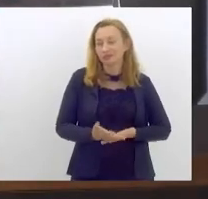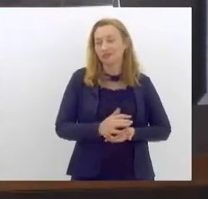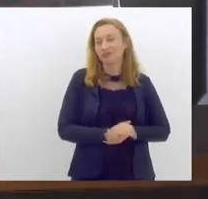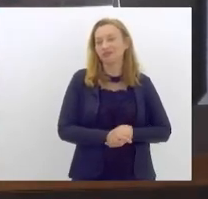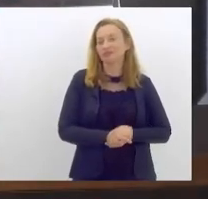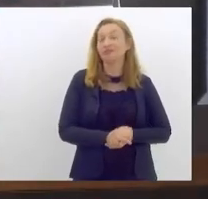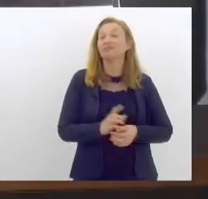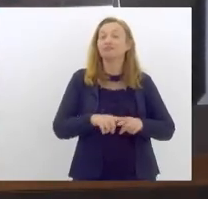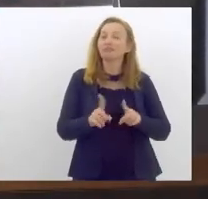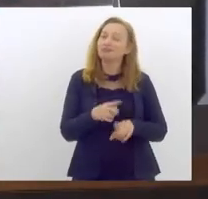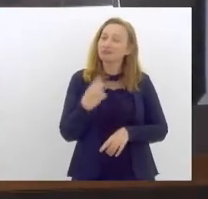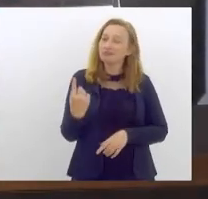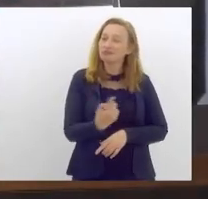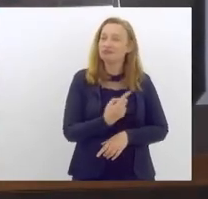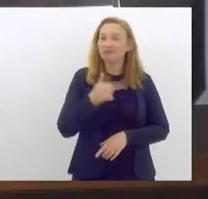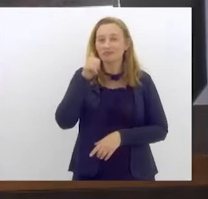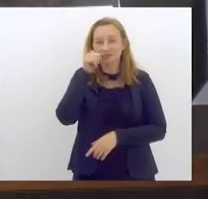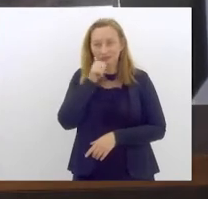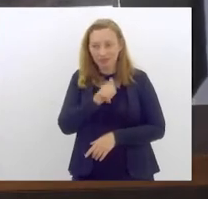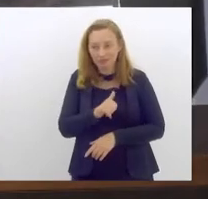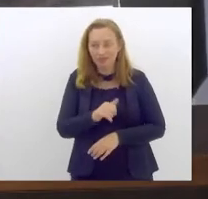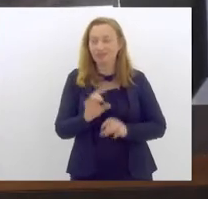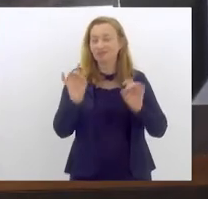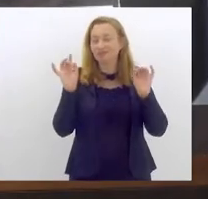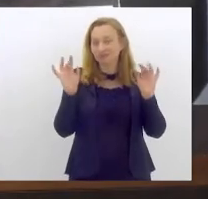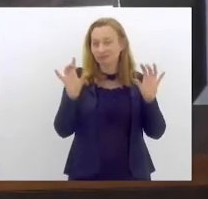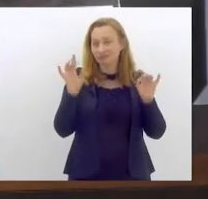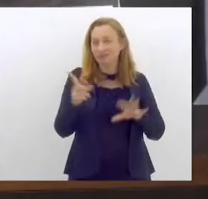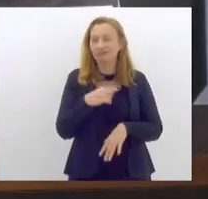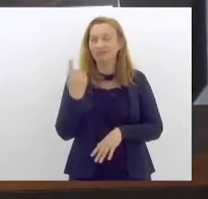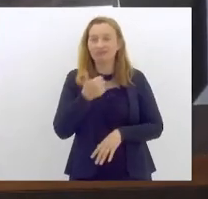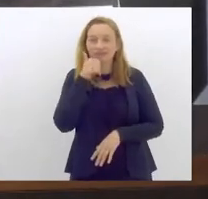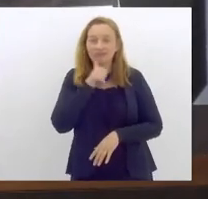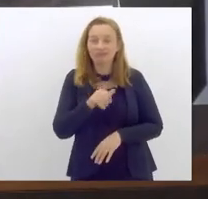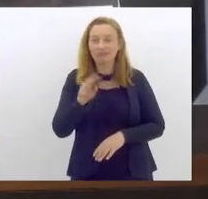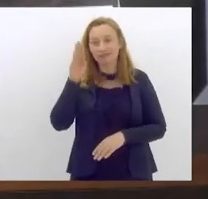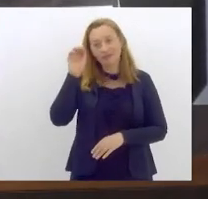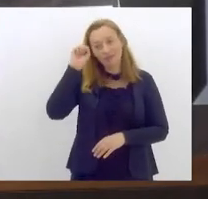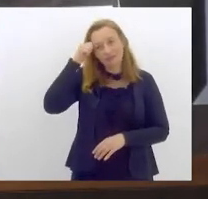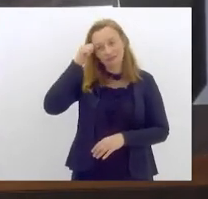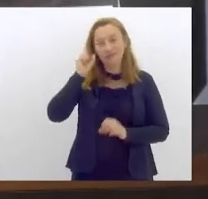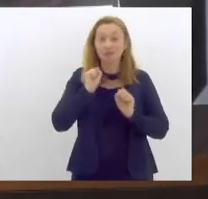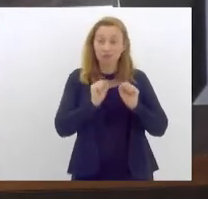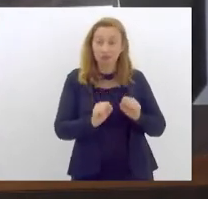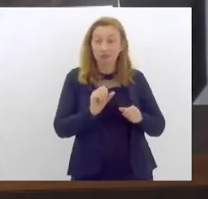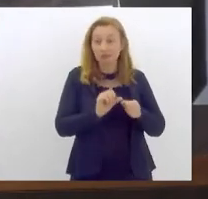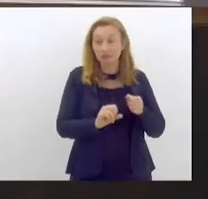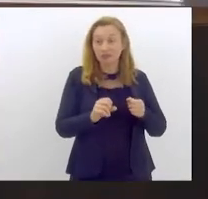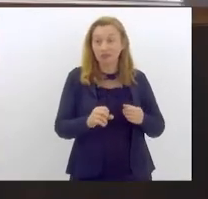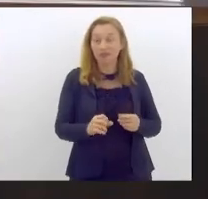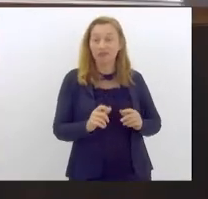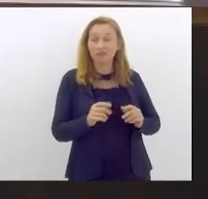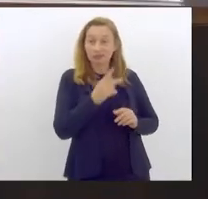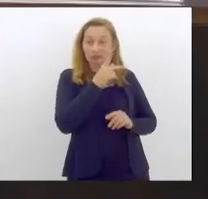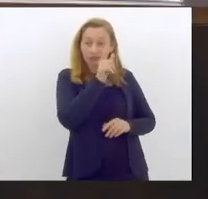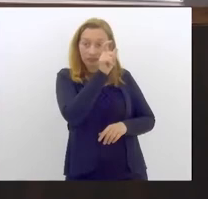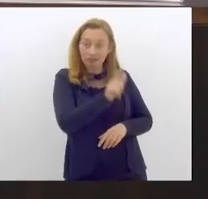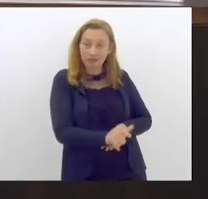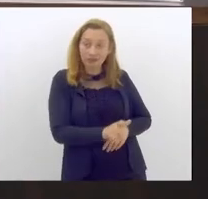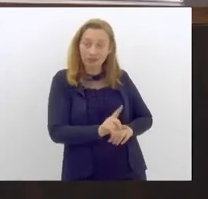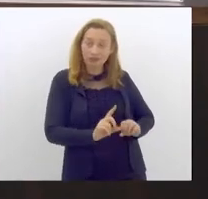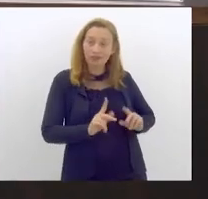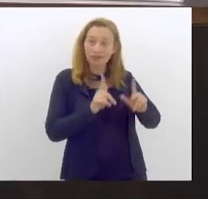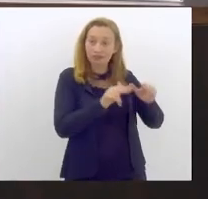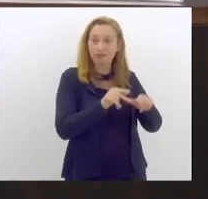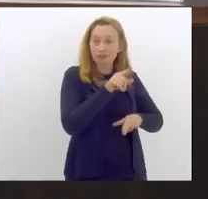que nós mulheres especial nós mulheres pretas podemos fazer a pessoas como você que dedicou